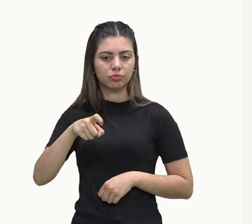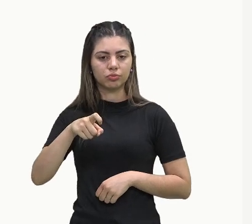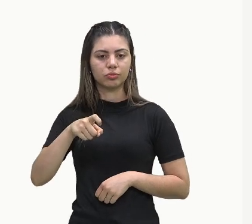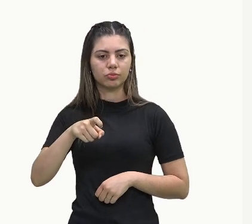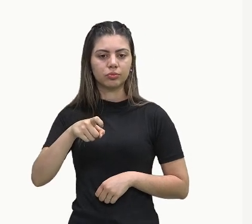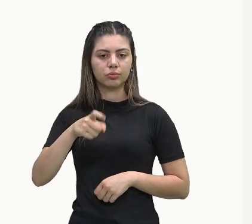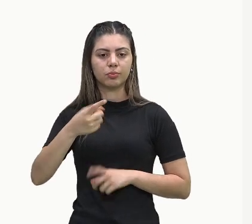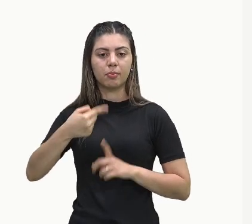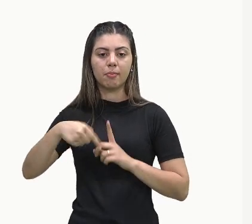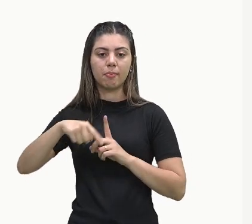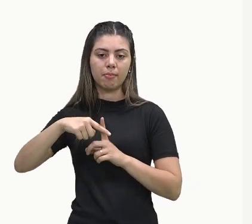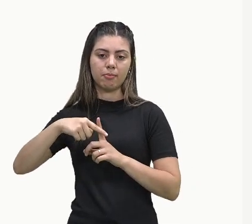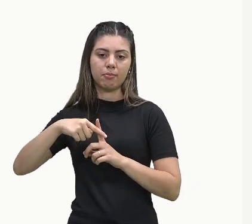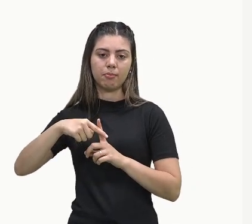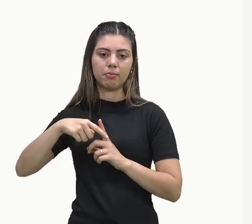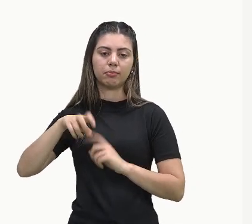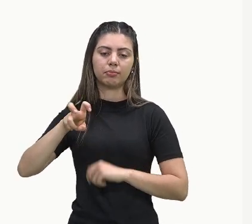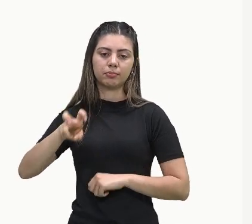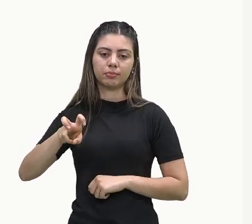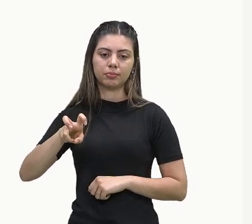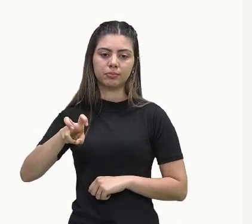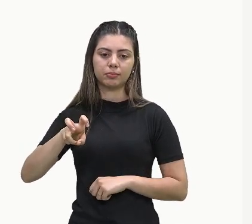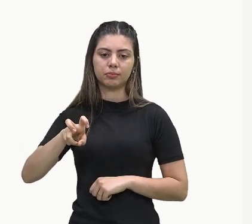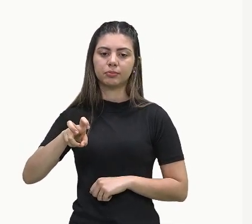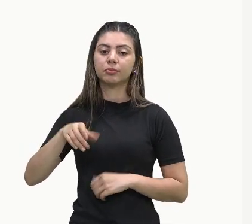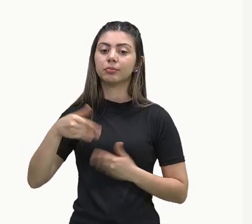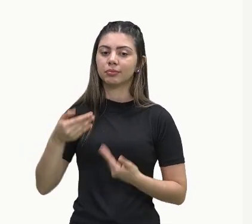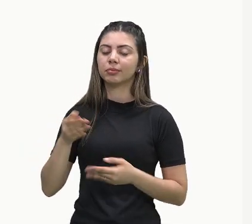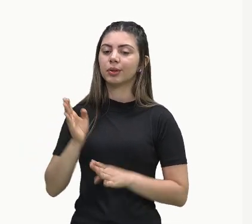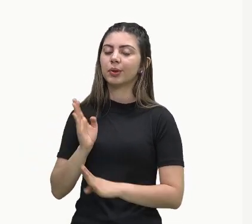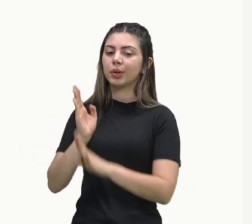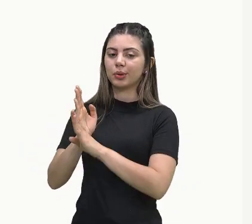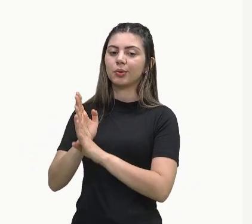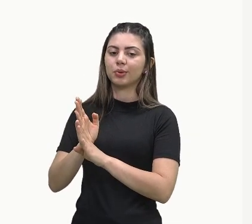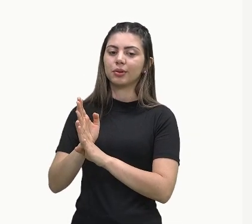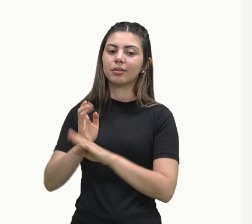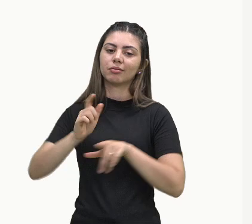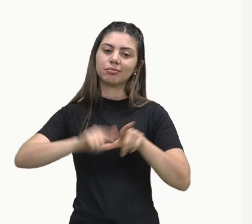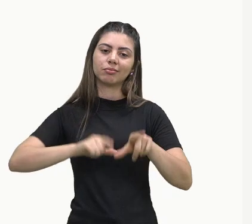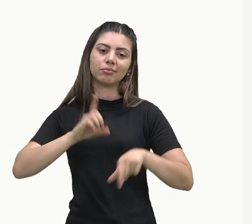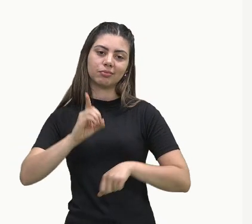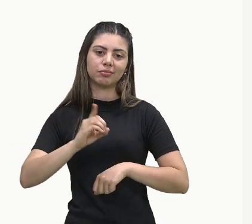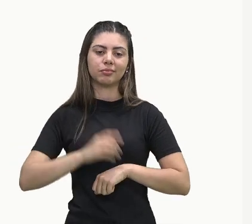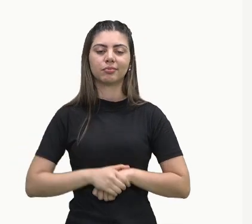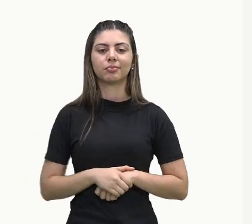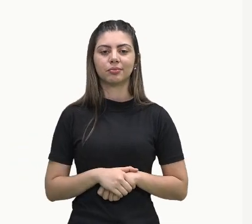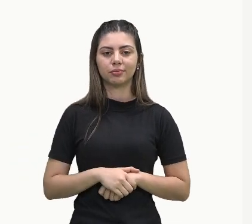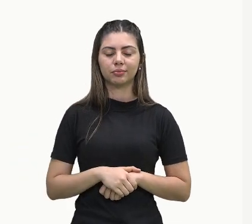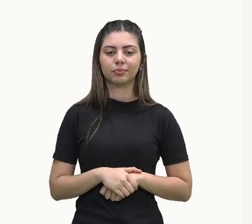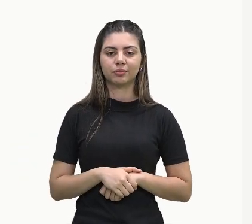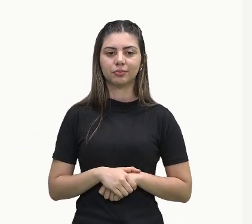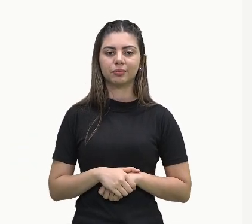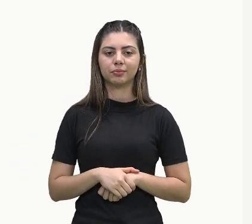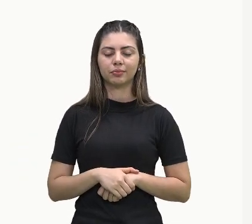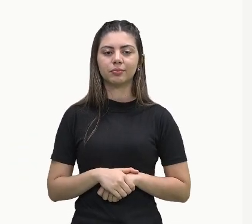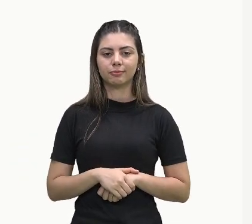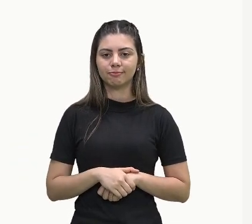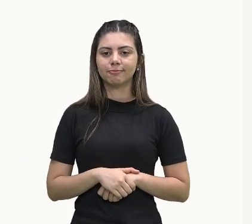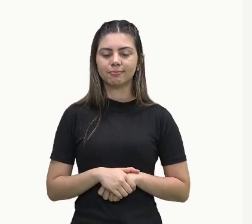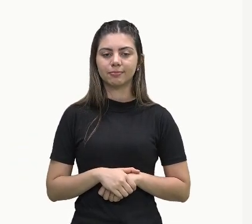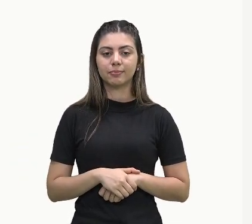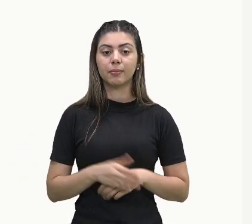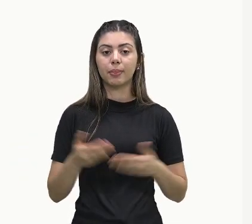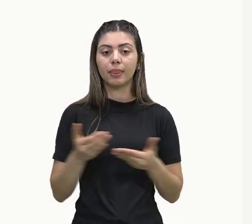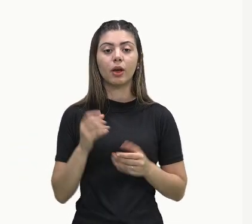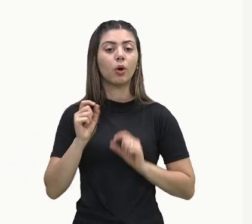mais quanto + 5 que corresponde aqui a nossa alternativa d muito bem